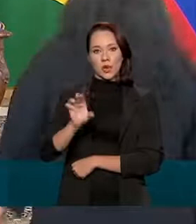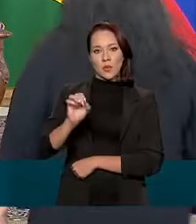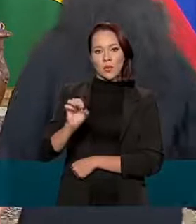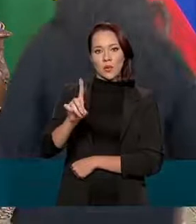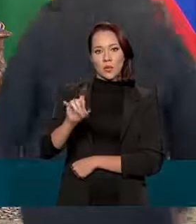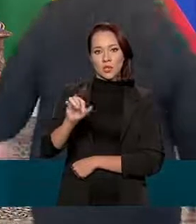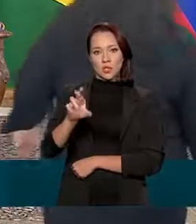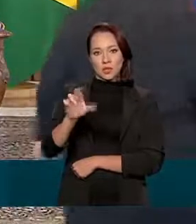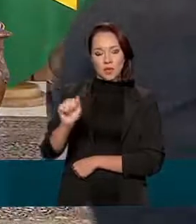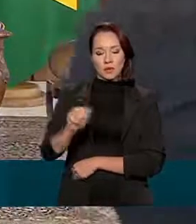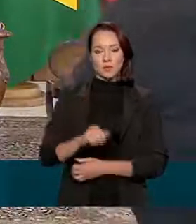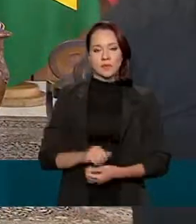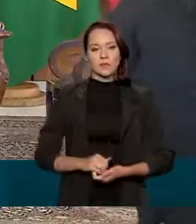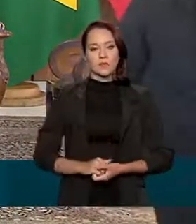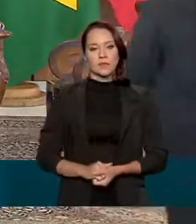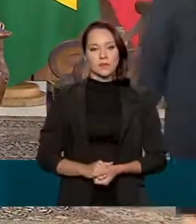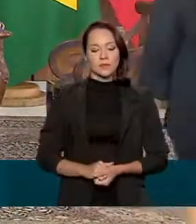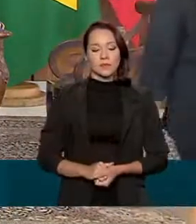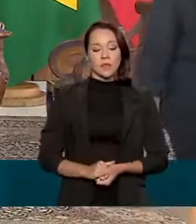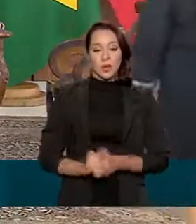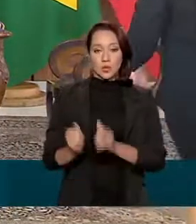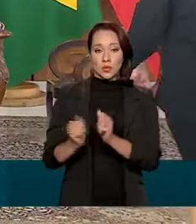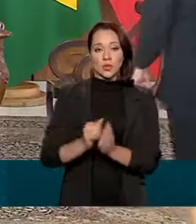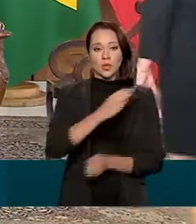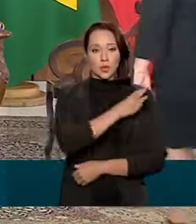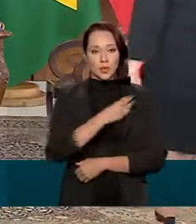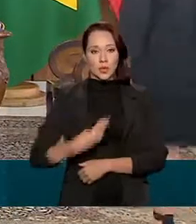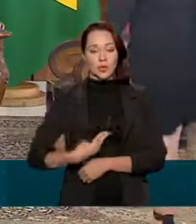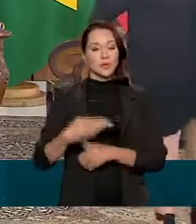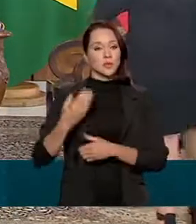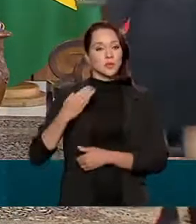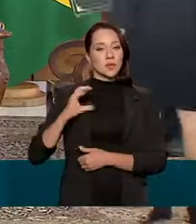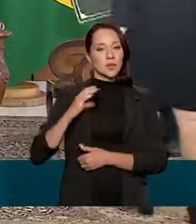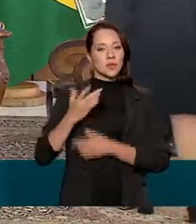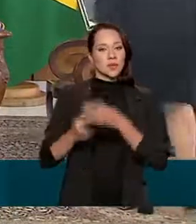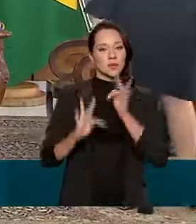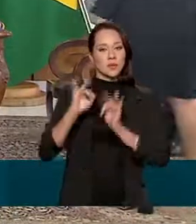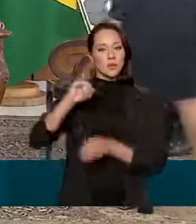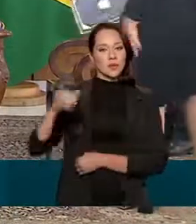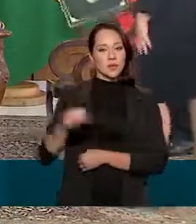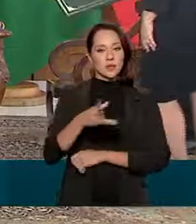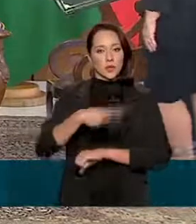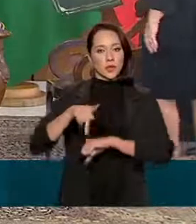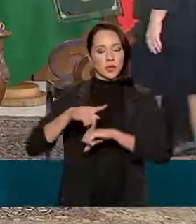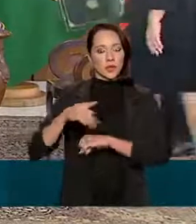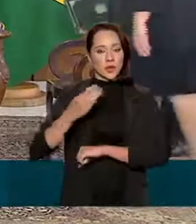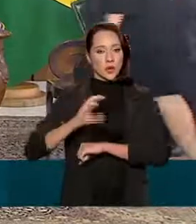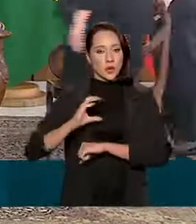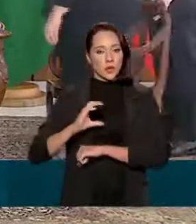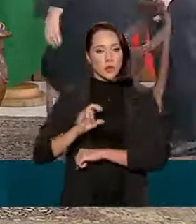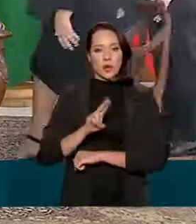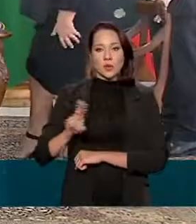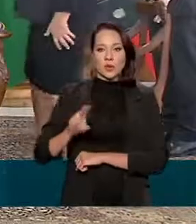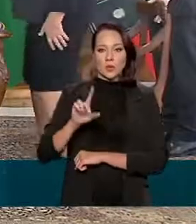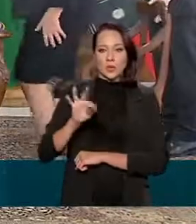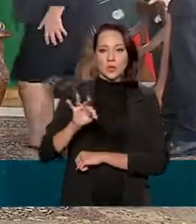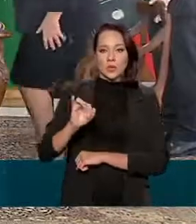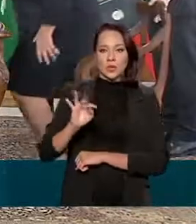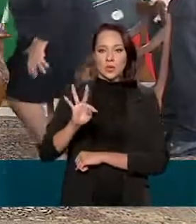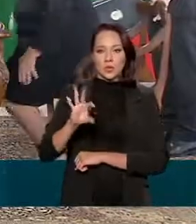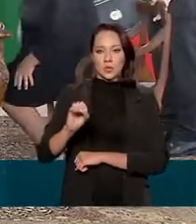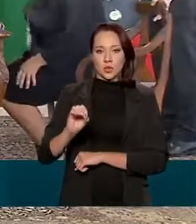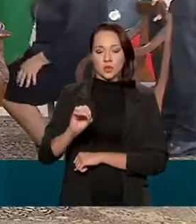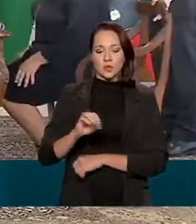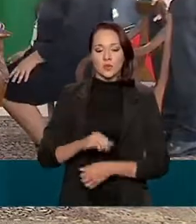Antônio dellagostin e o ministro de Ciência Tecnologia e inovação da Colômbia titor Rosé